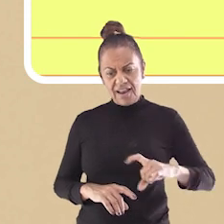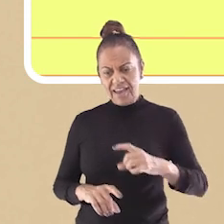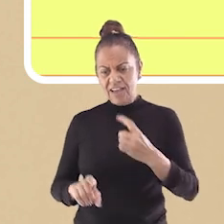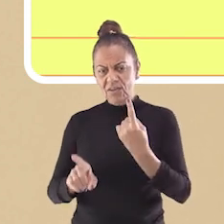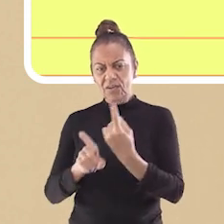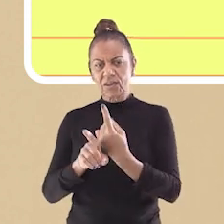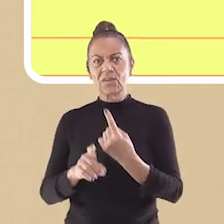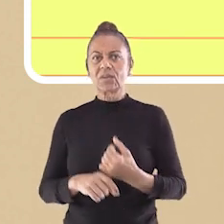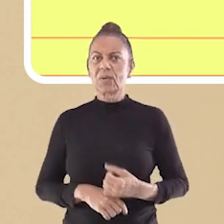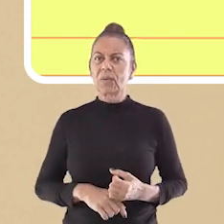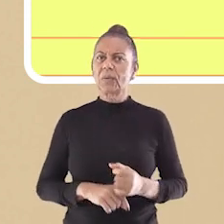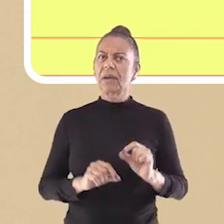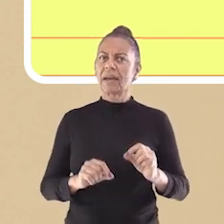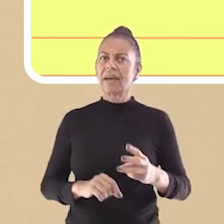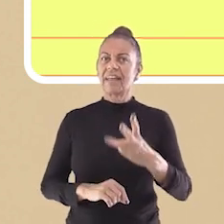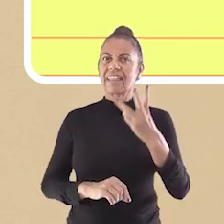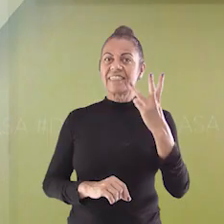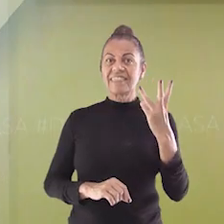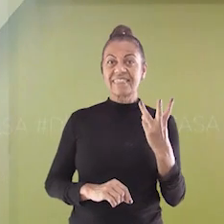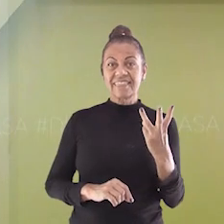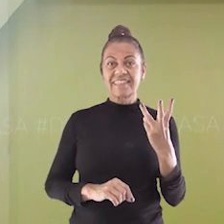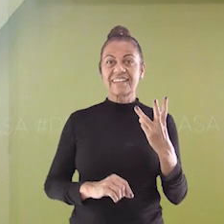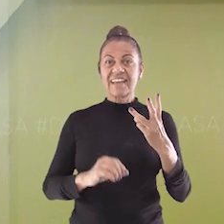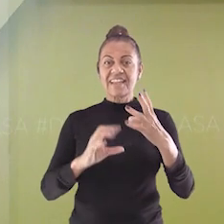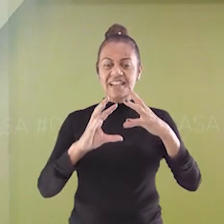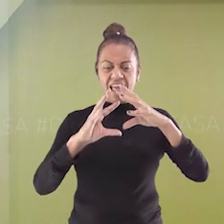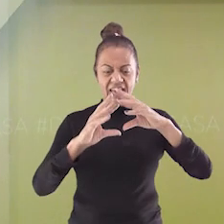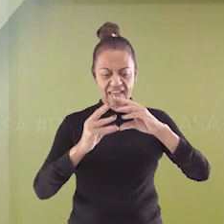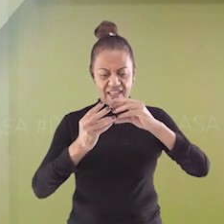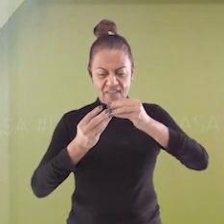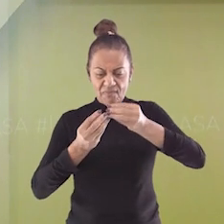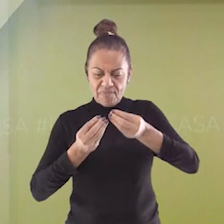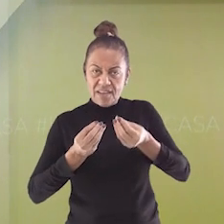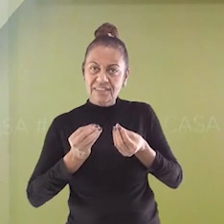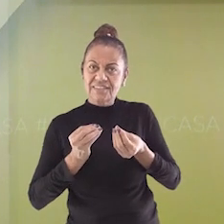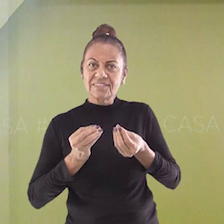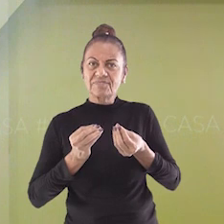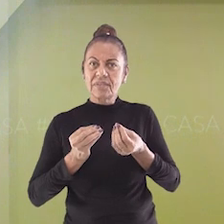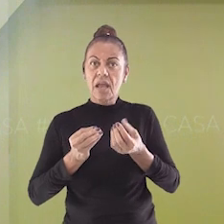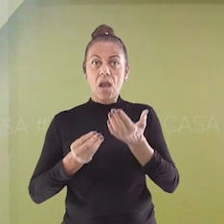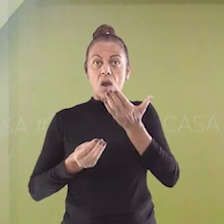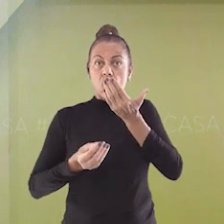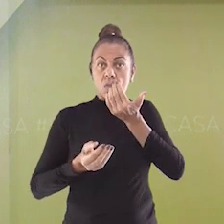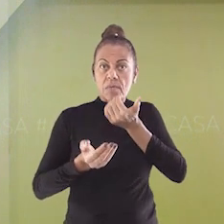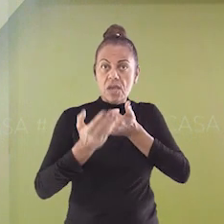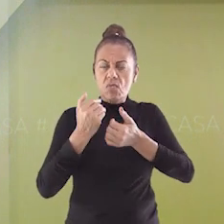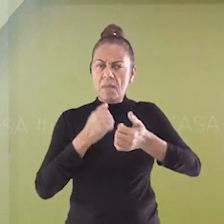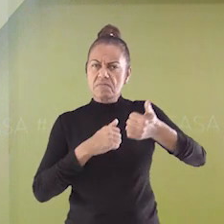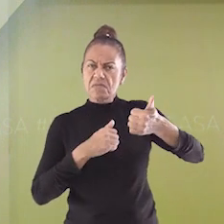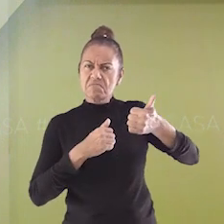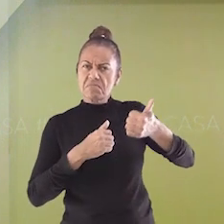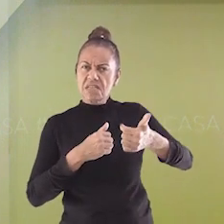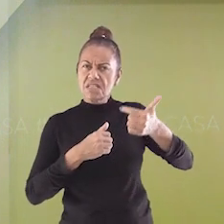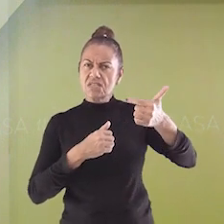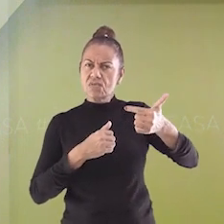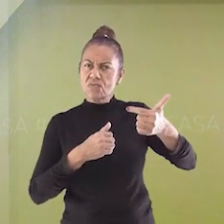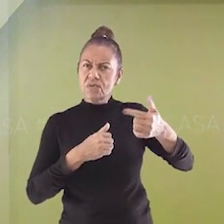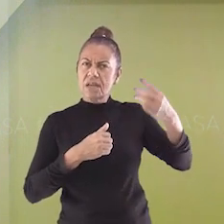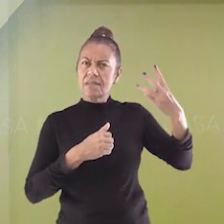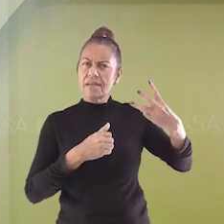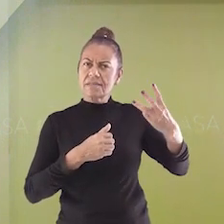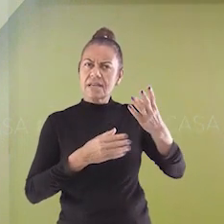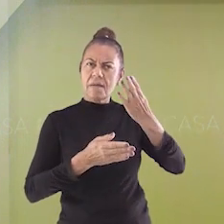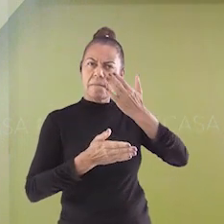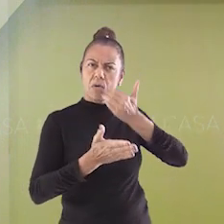encontrou 3 ameixas. Então, comeu as 3 ameixas. Comeu a primeira, comeu a segunda e comeu